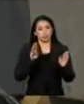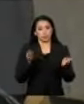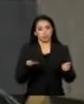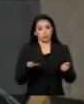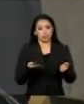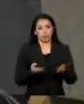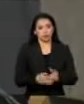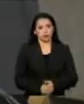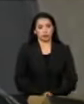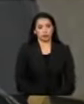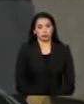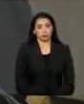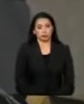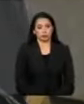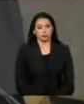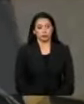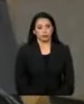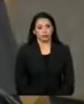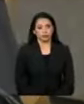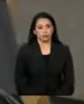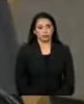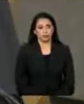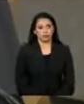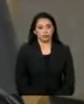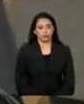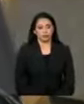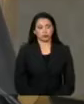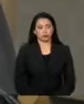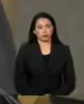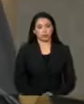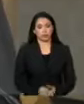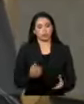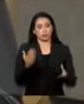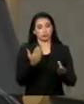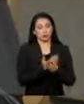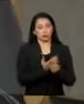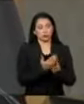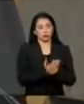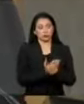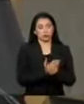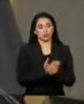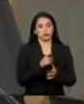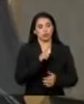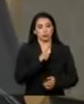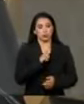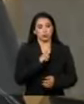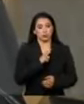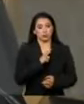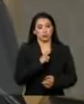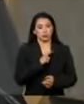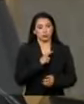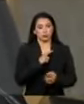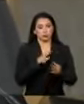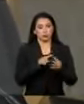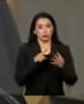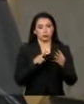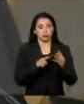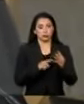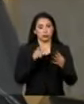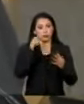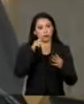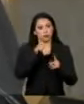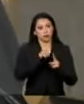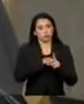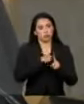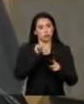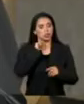ao relato dos casos que estão sobre a mesa. Em 4 de abril de 2019,